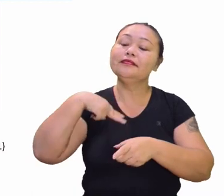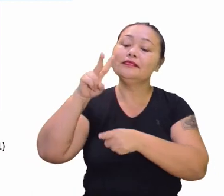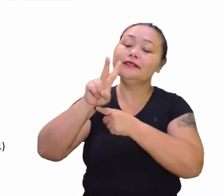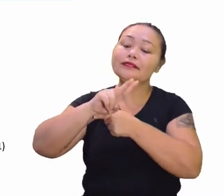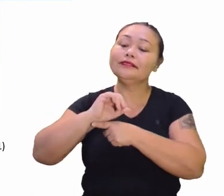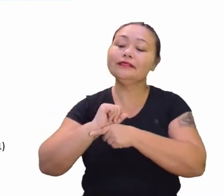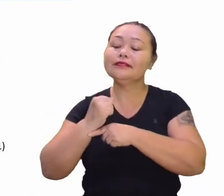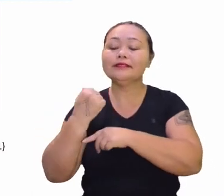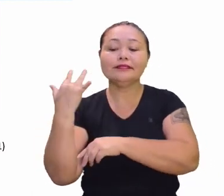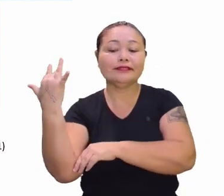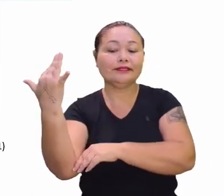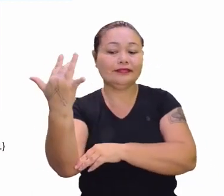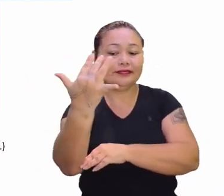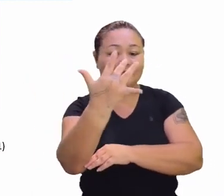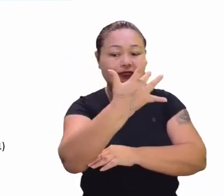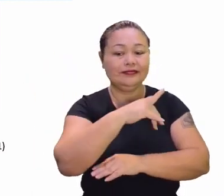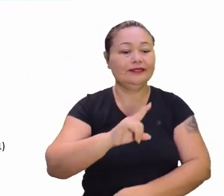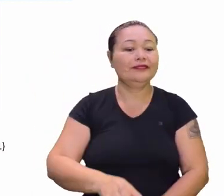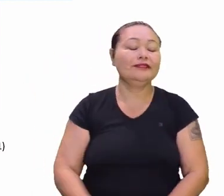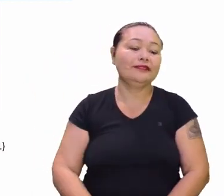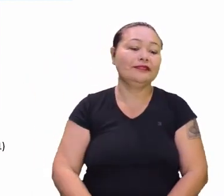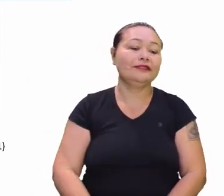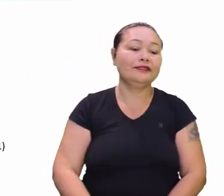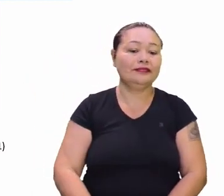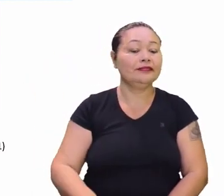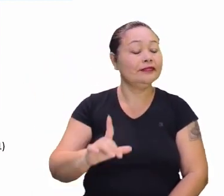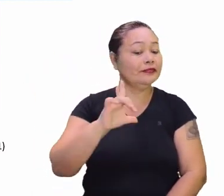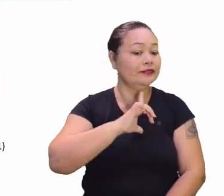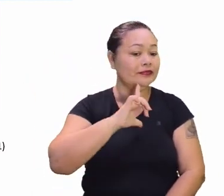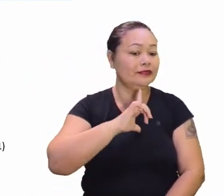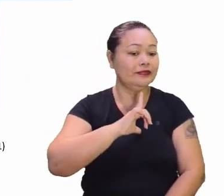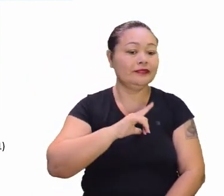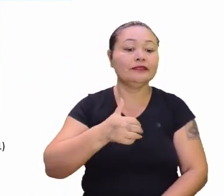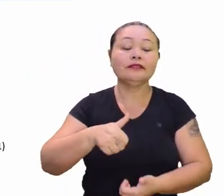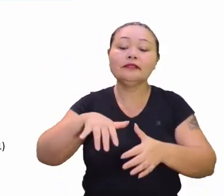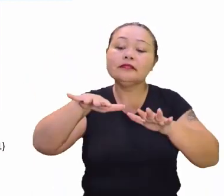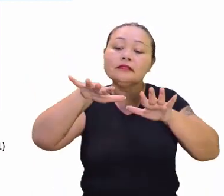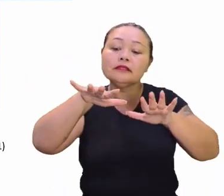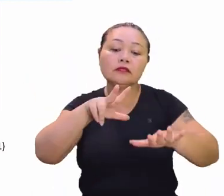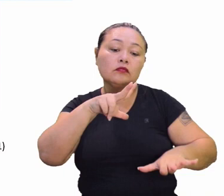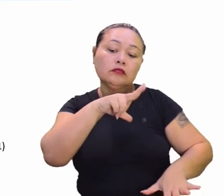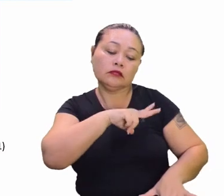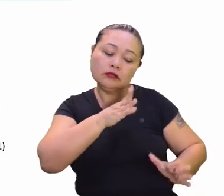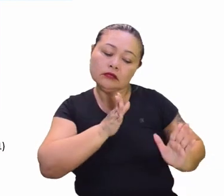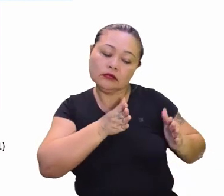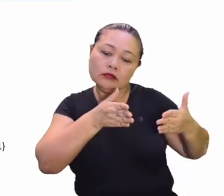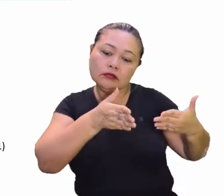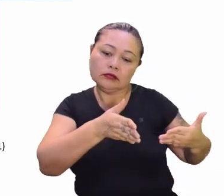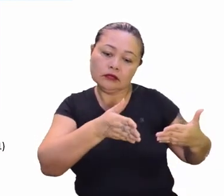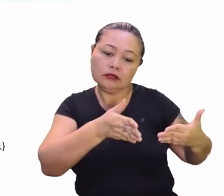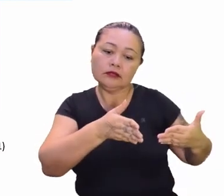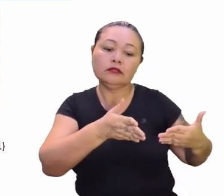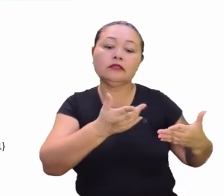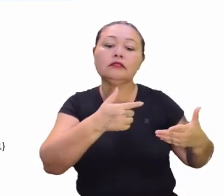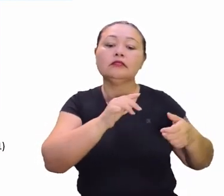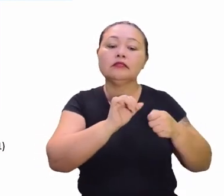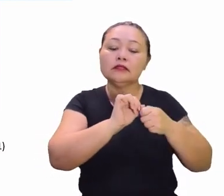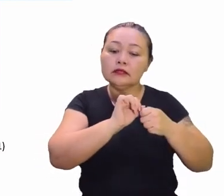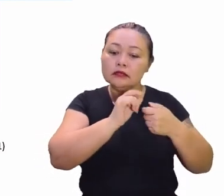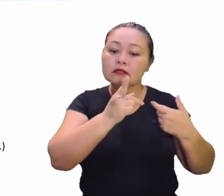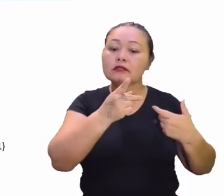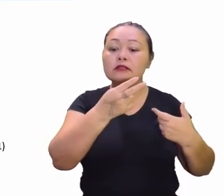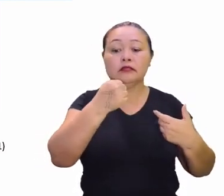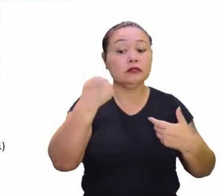ambiental. Beleza. E aí nós temos as reservas particulares do Patrimônio